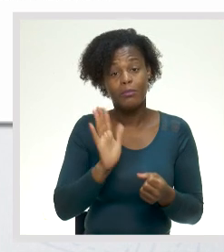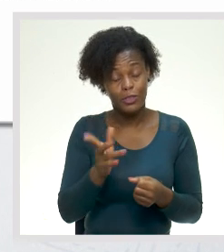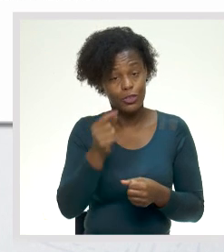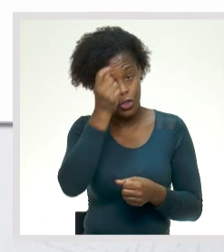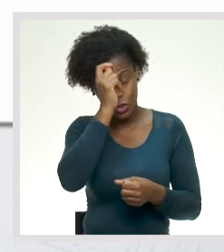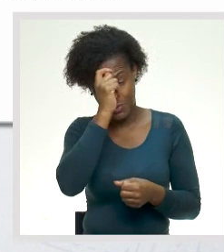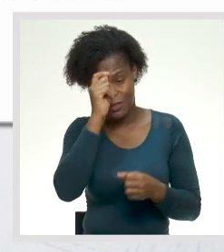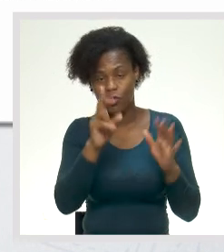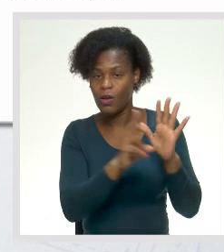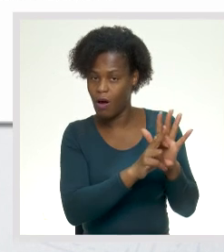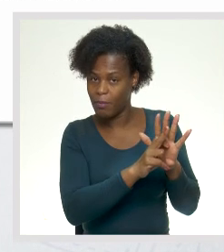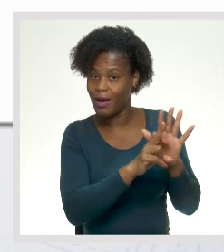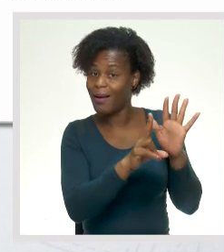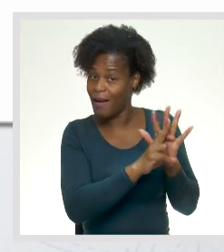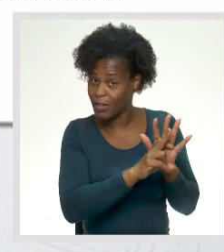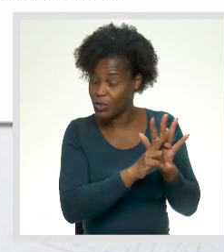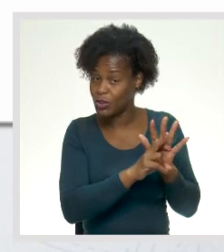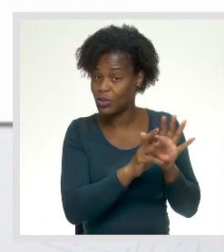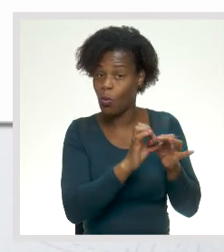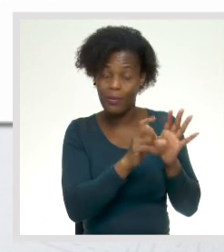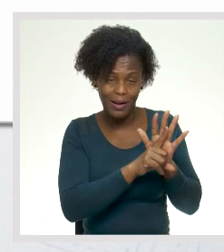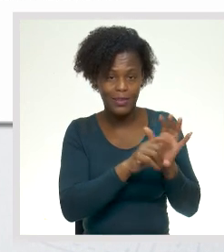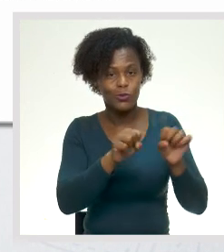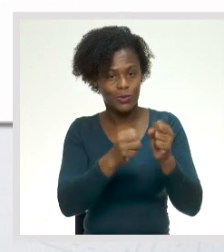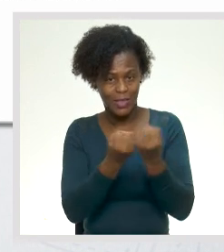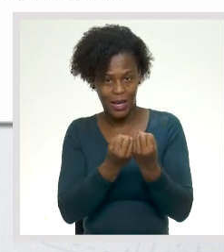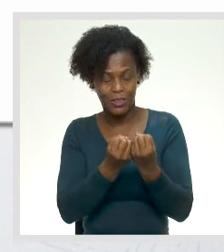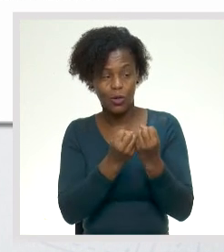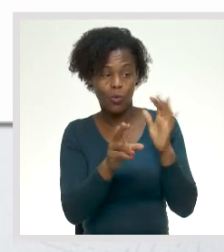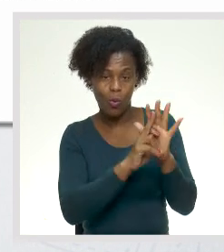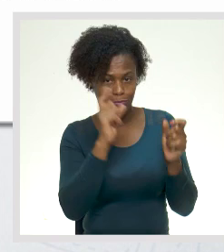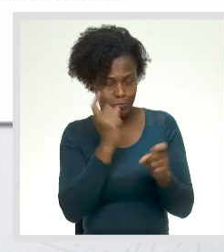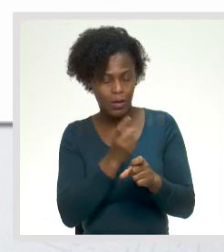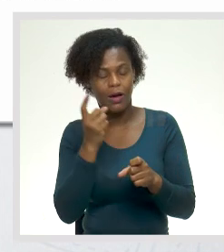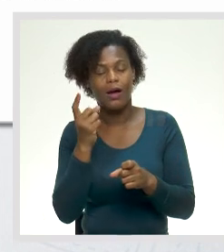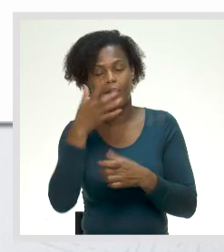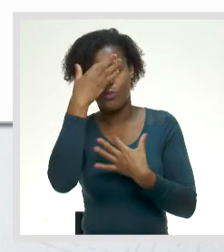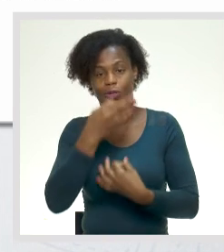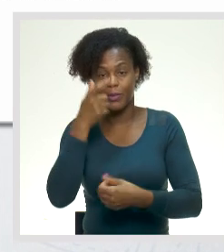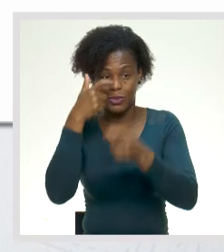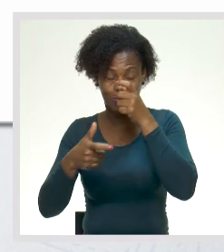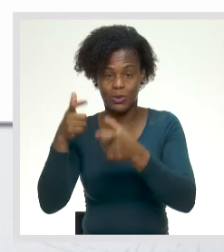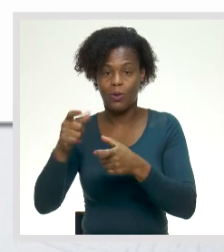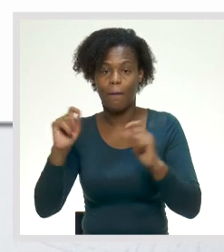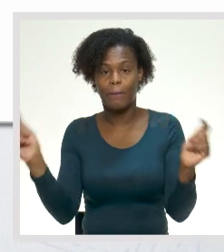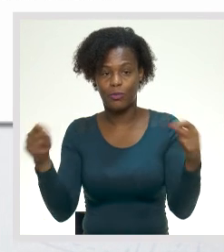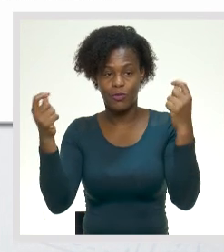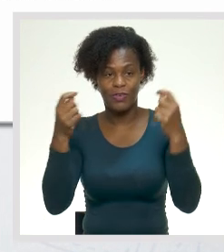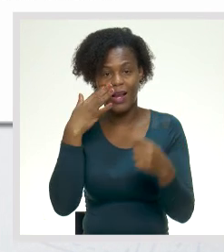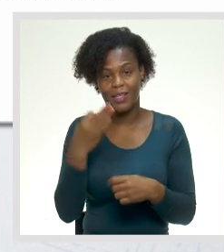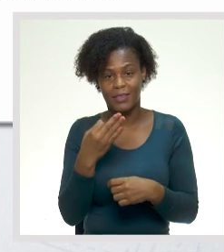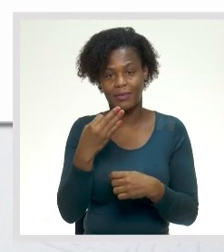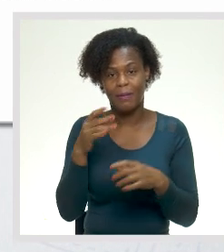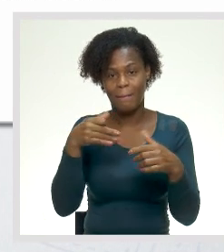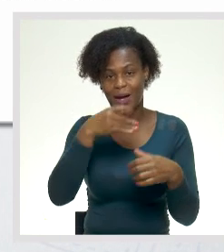o respeito pelas normas e regras sociais que regulam a conduta dos indivíduos, promovendo assim